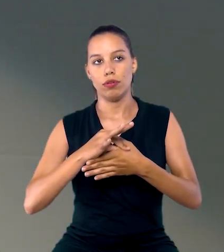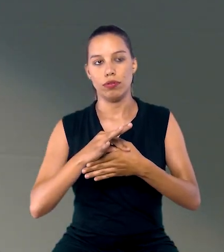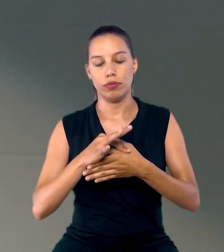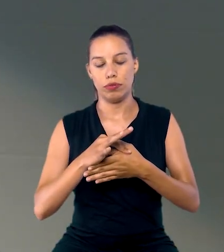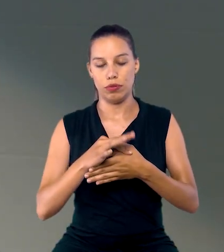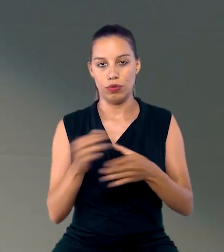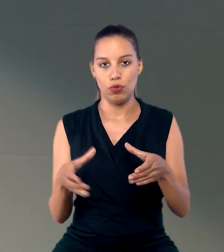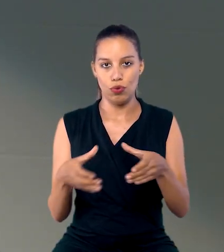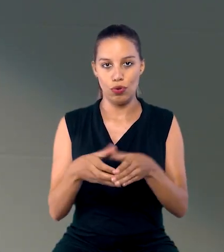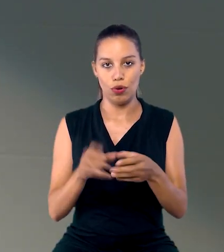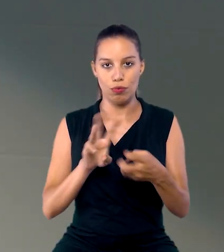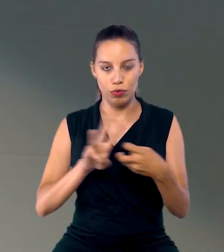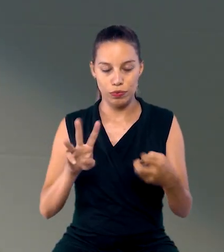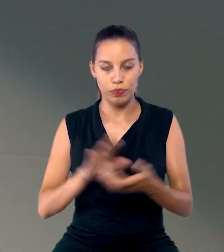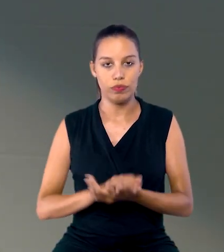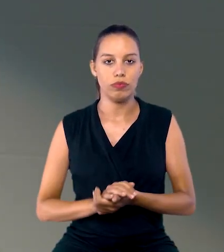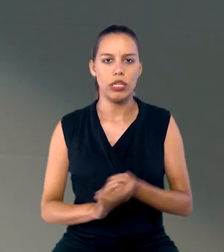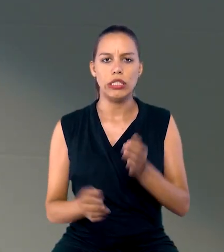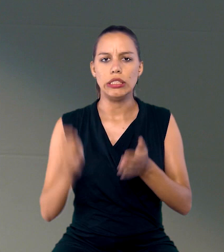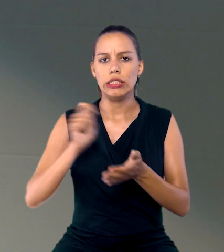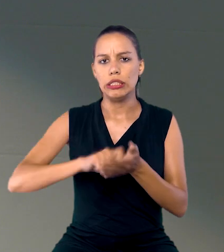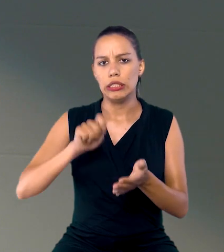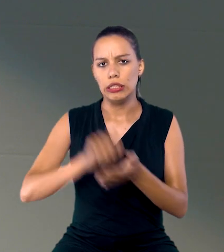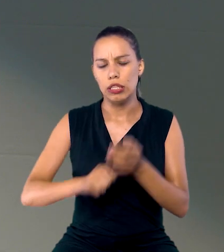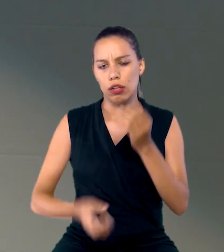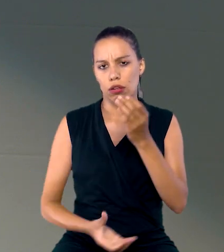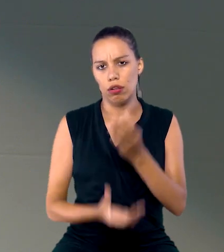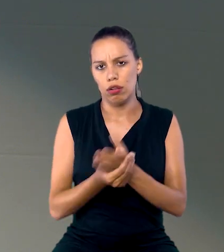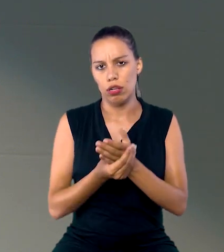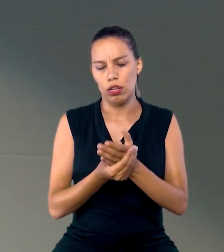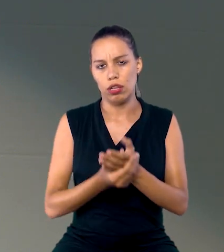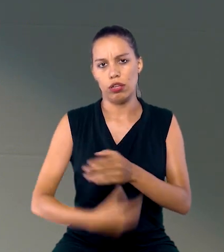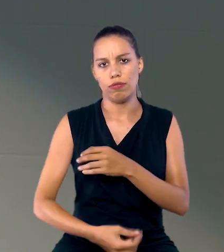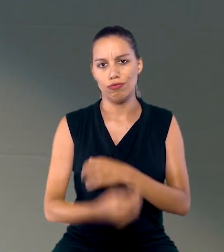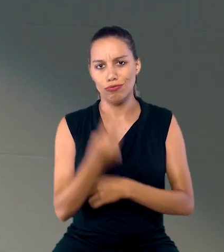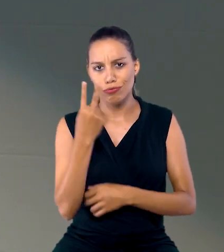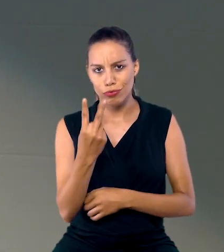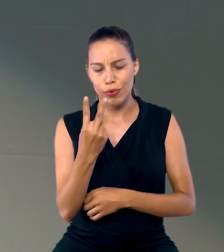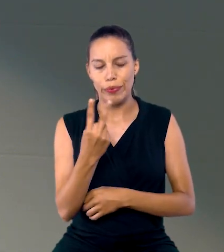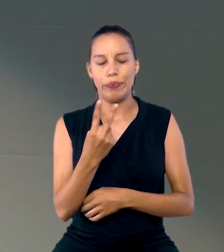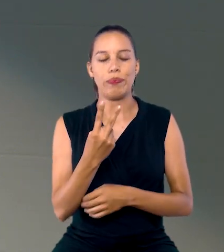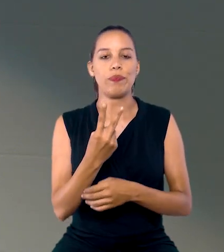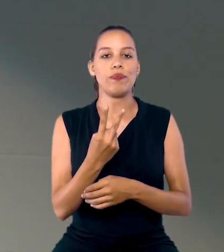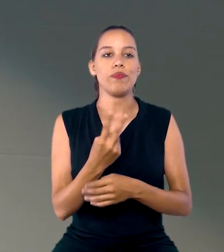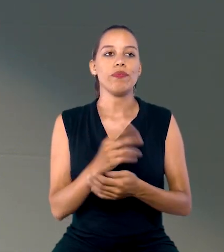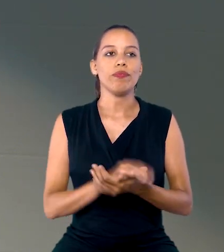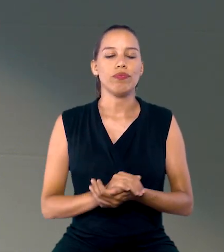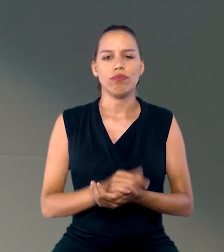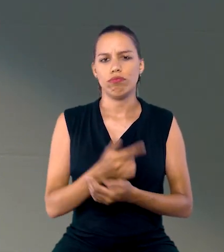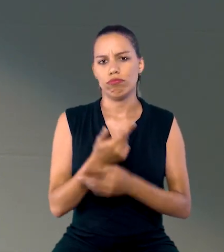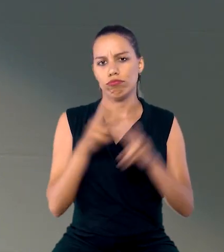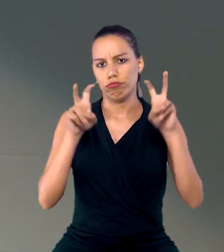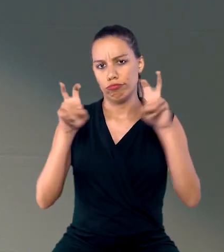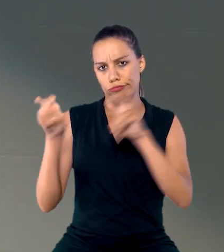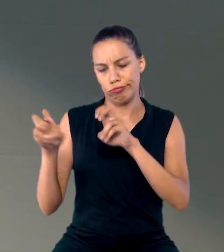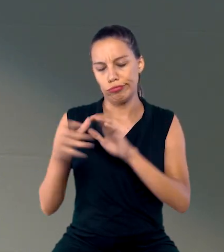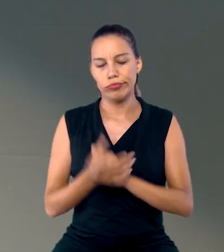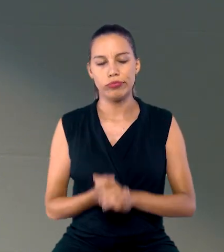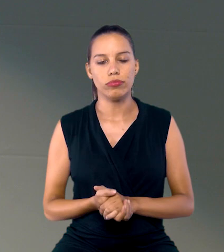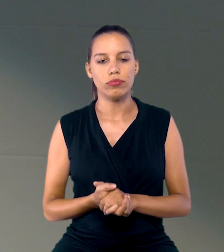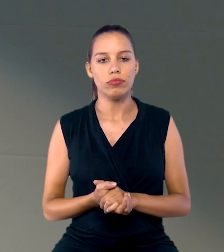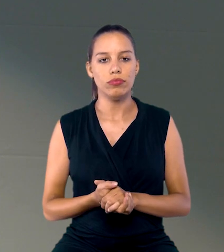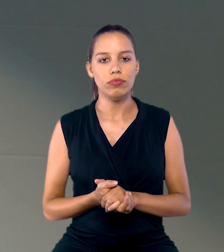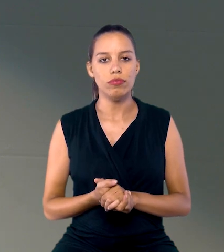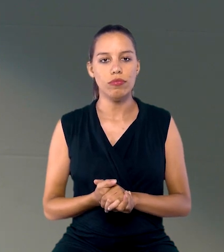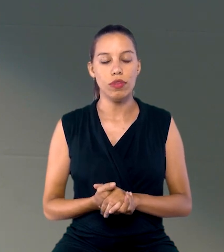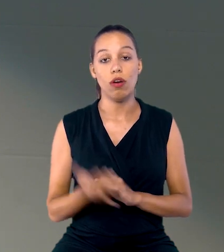Guarani e Virupá. Autora dos livros Jaci Jaterê e Descolonizando Afetos, experimentações sobre outras